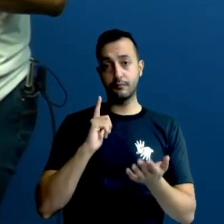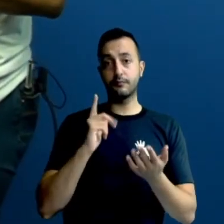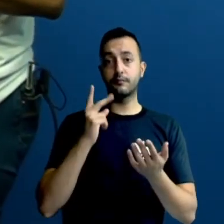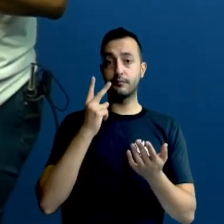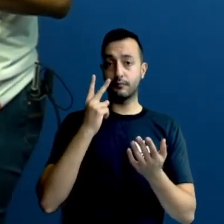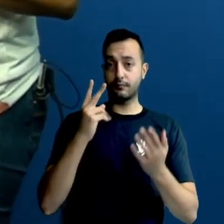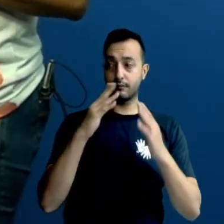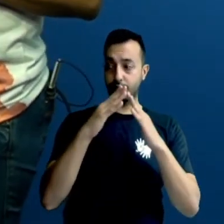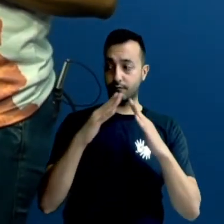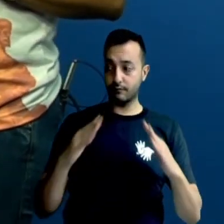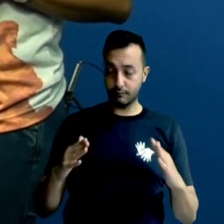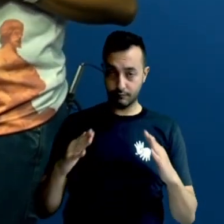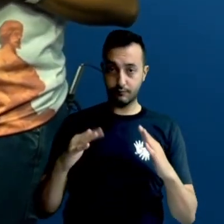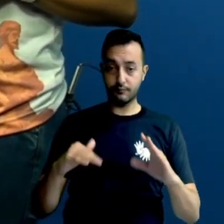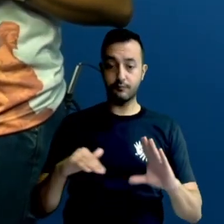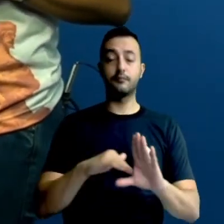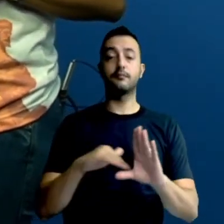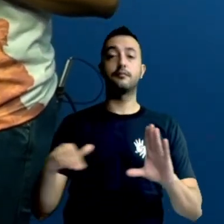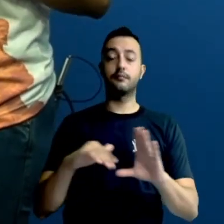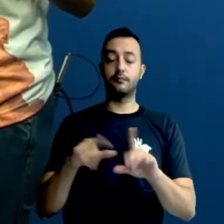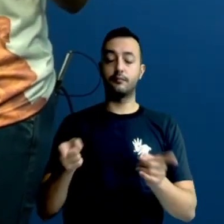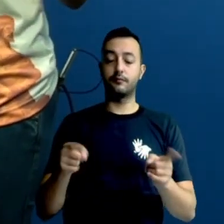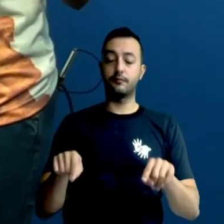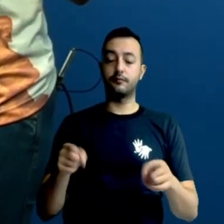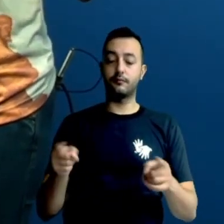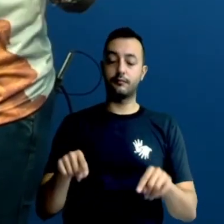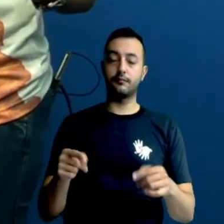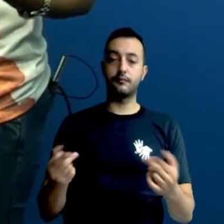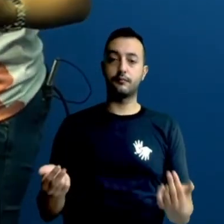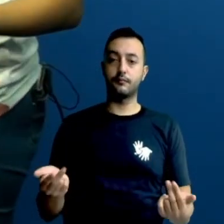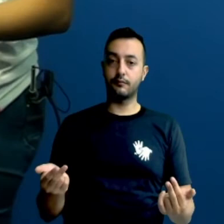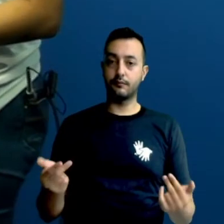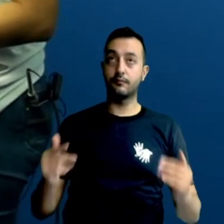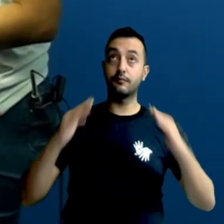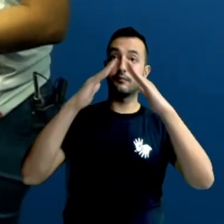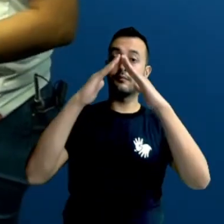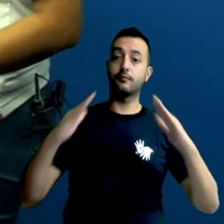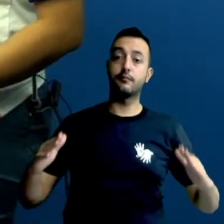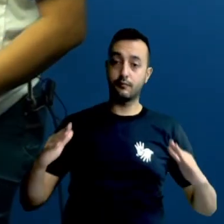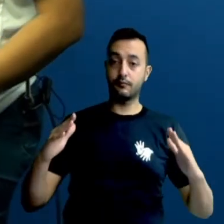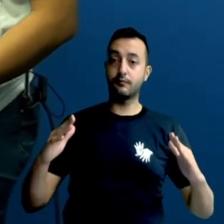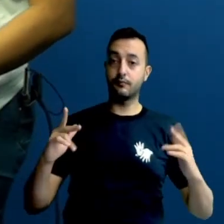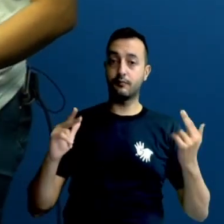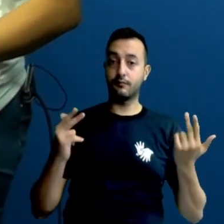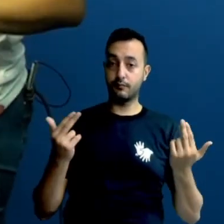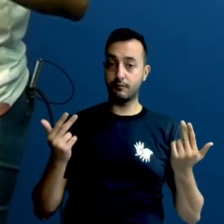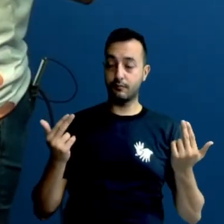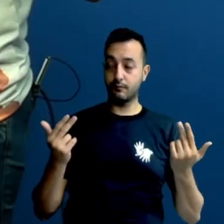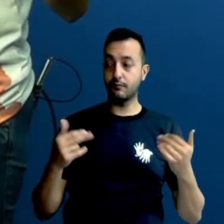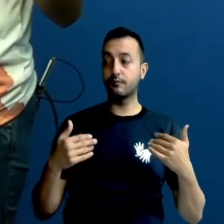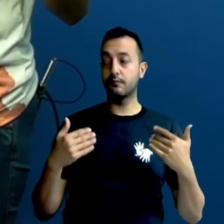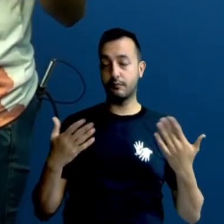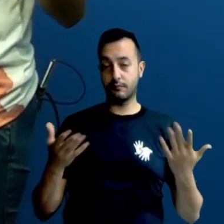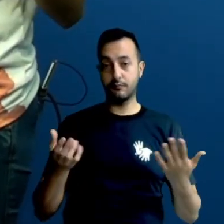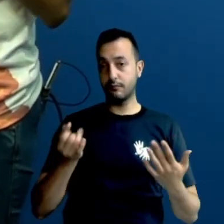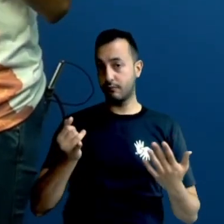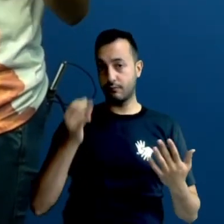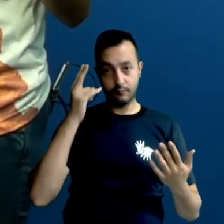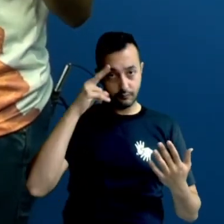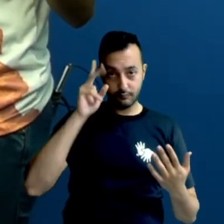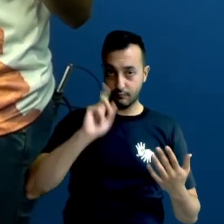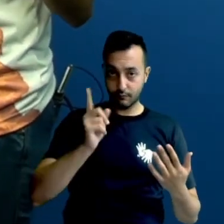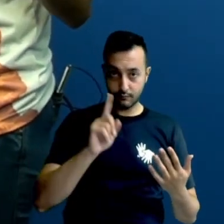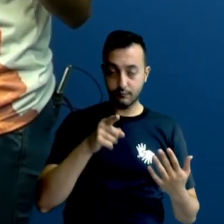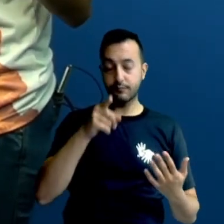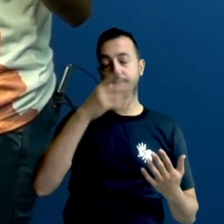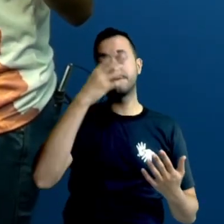os 2 ângulos da base iguais, congruentes, mesma medida. Então, aqui nós temos o triângulo isósceles. Se você não lembra disso,